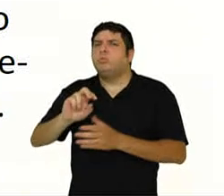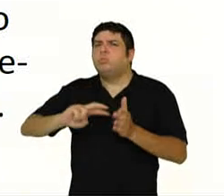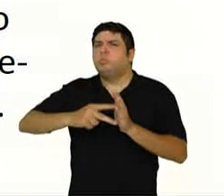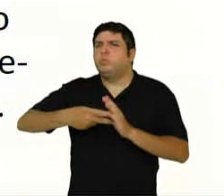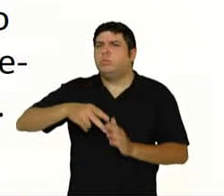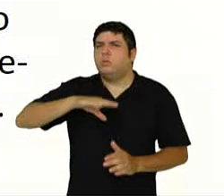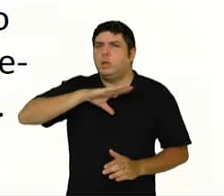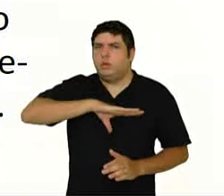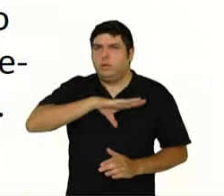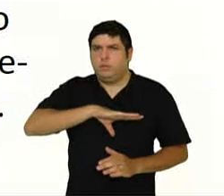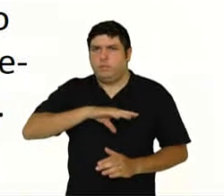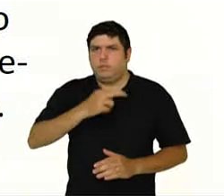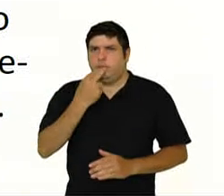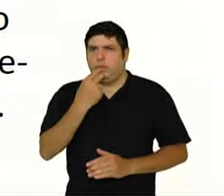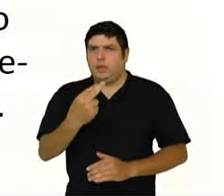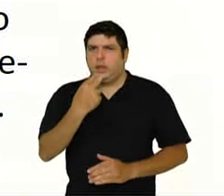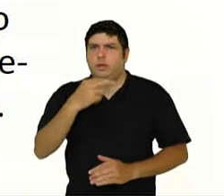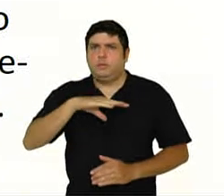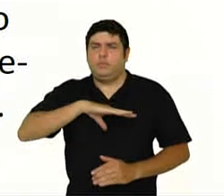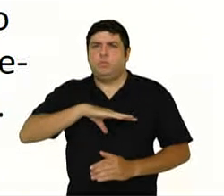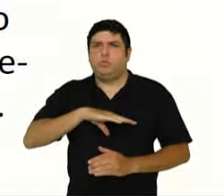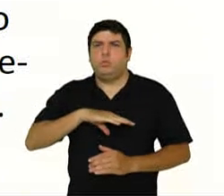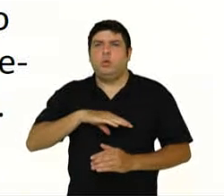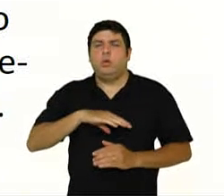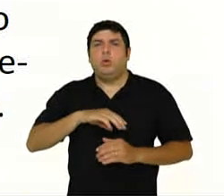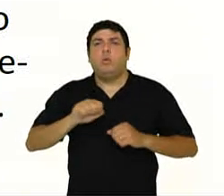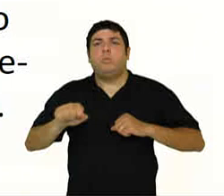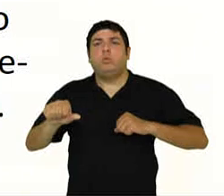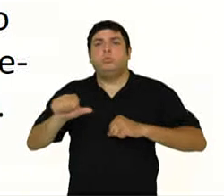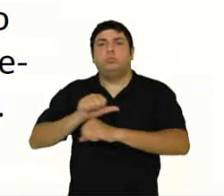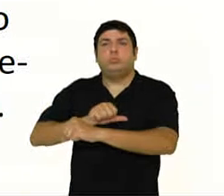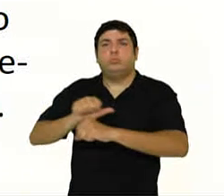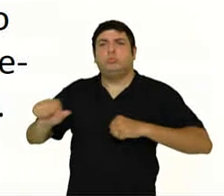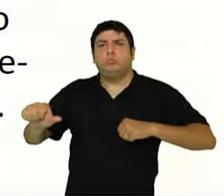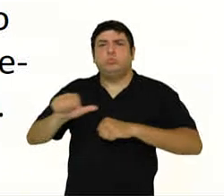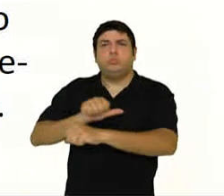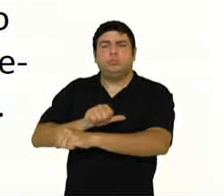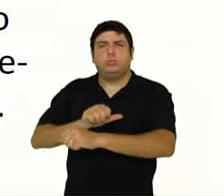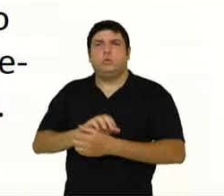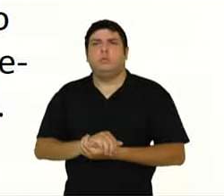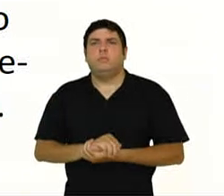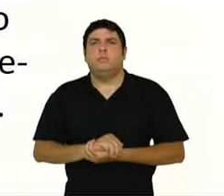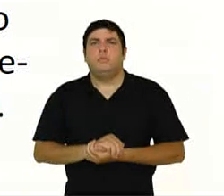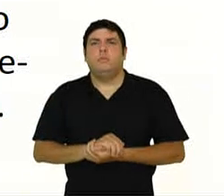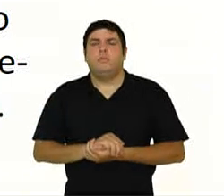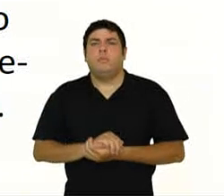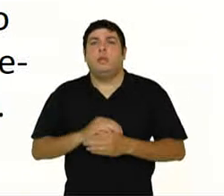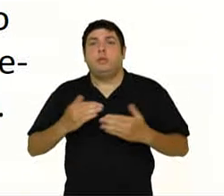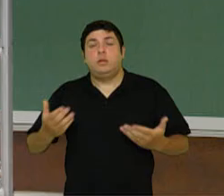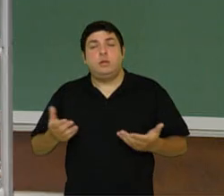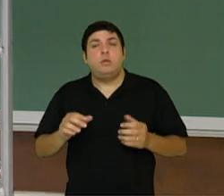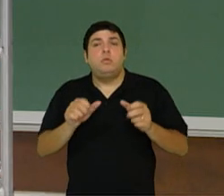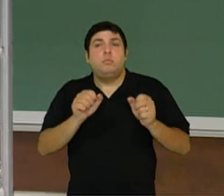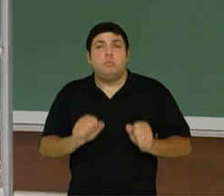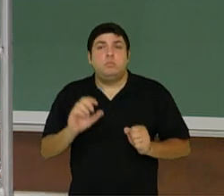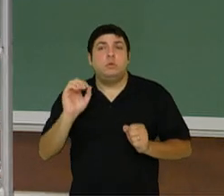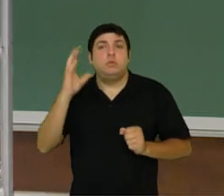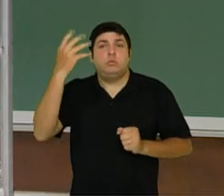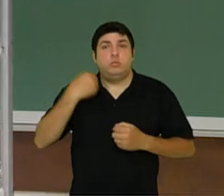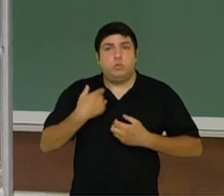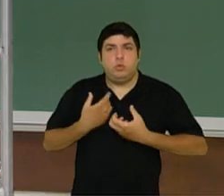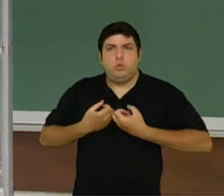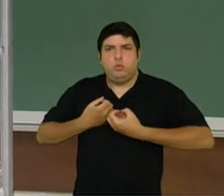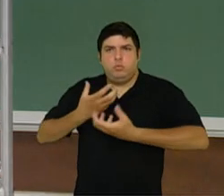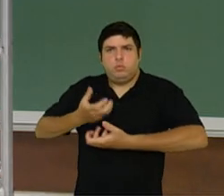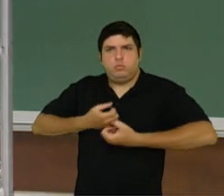língua portuguesa, certo? Pode mudar de posição a qualquer momento, quer dizer, num momento eu, de repente eu sou o receptor, né?